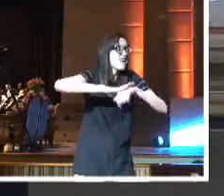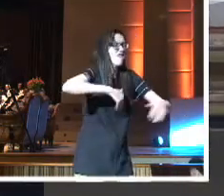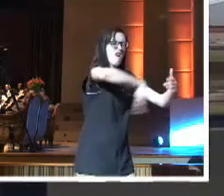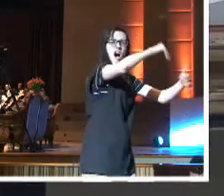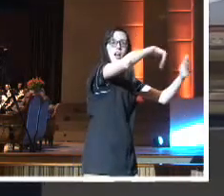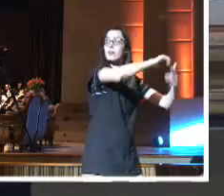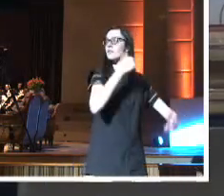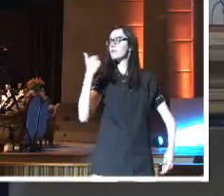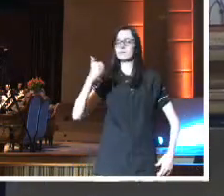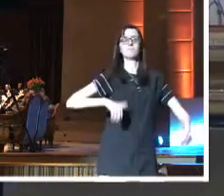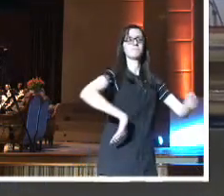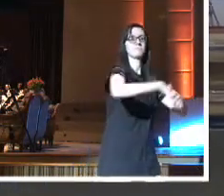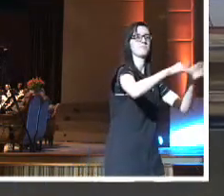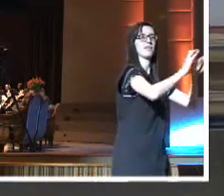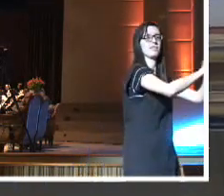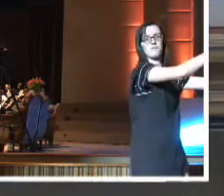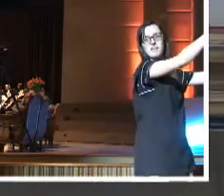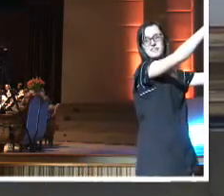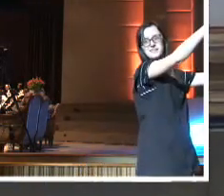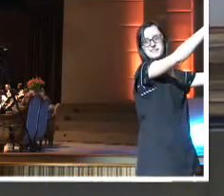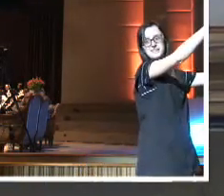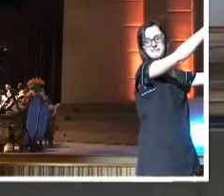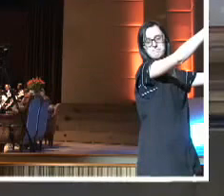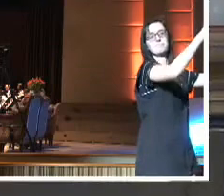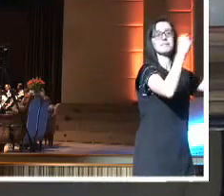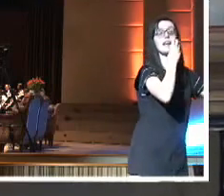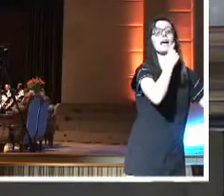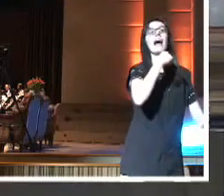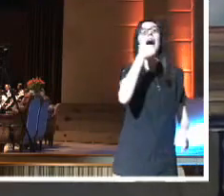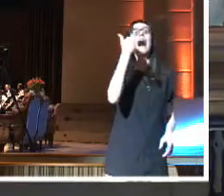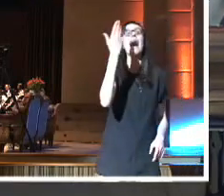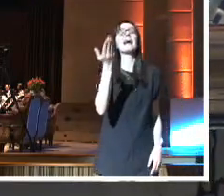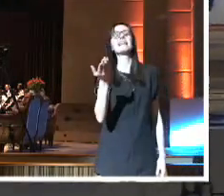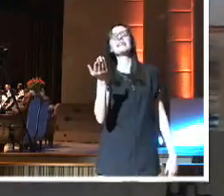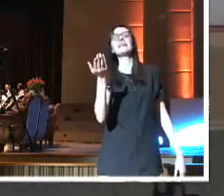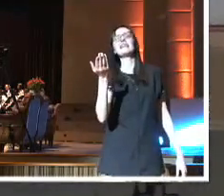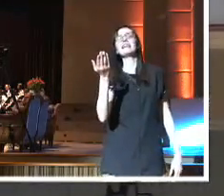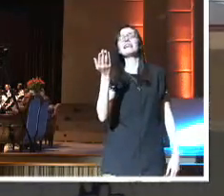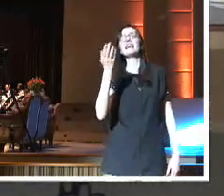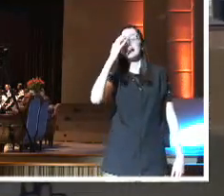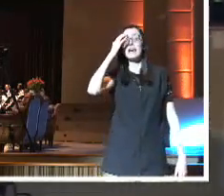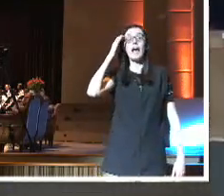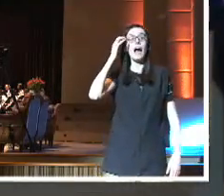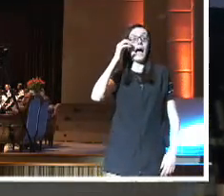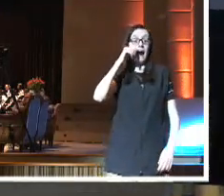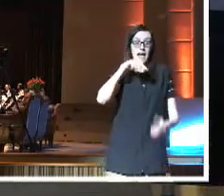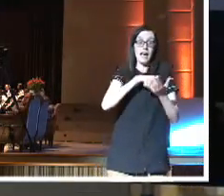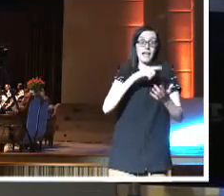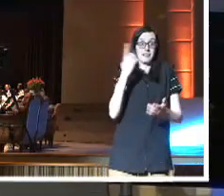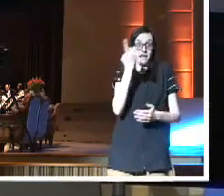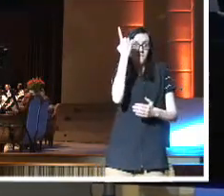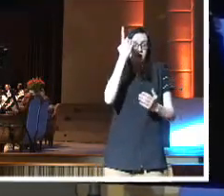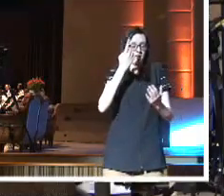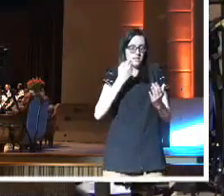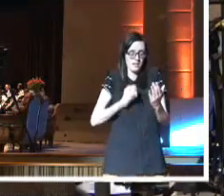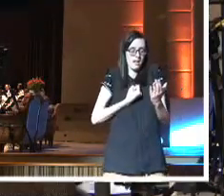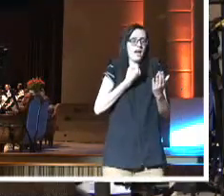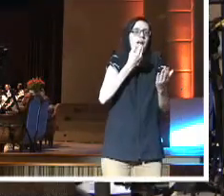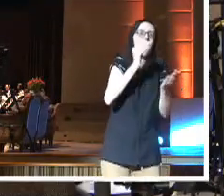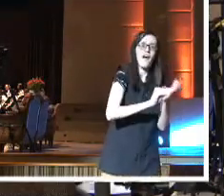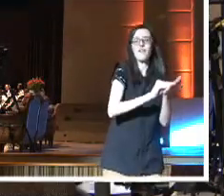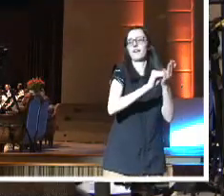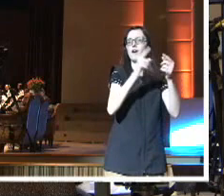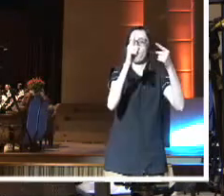ele vai embora, livre. E aí ele vai expressar, não é, a